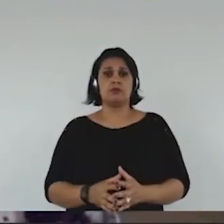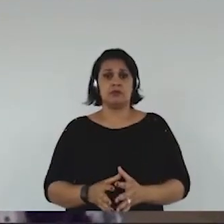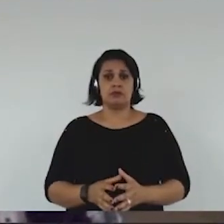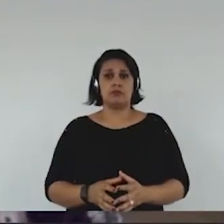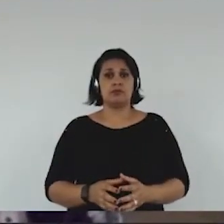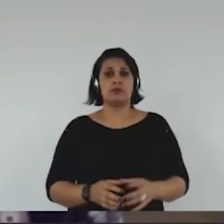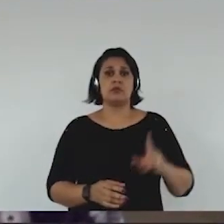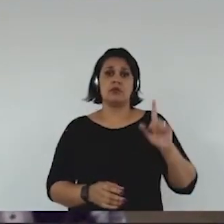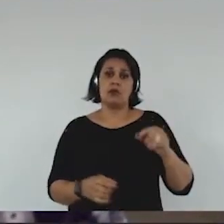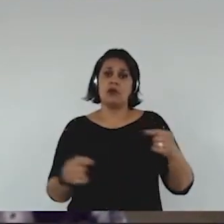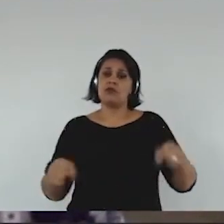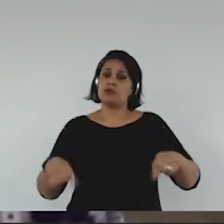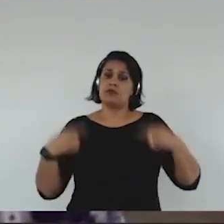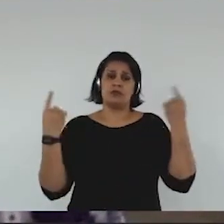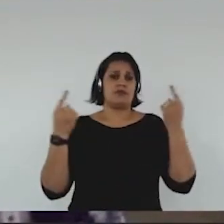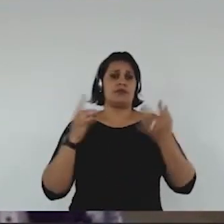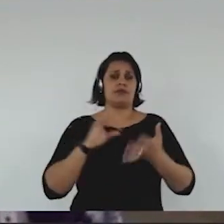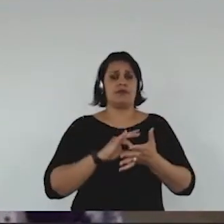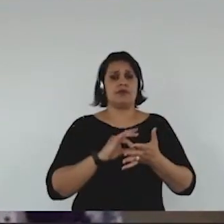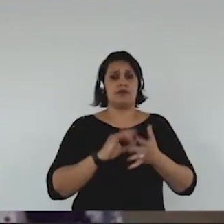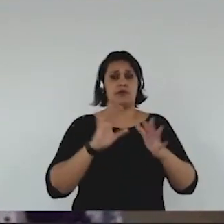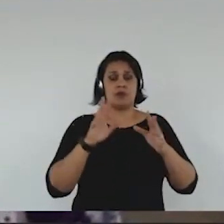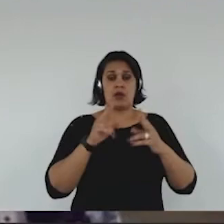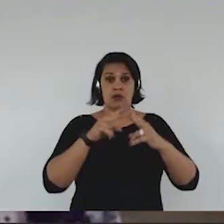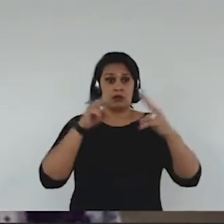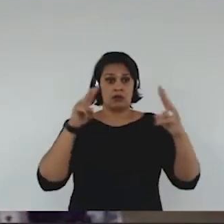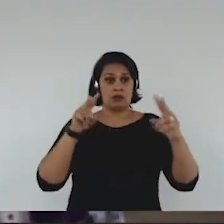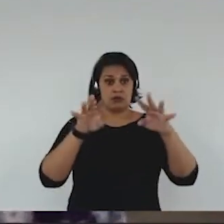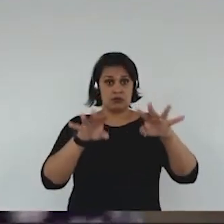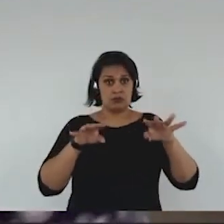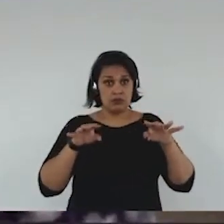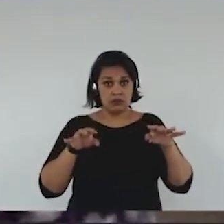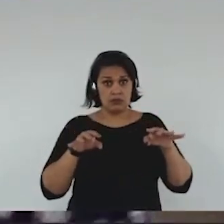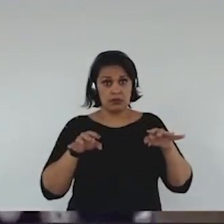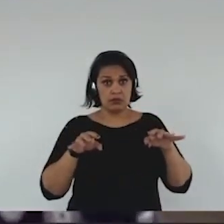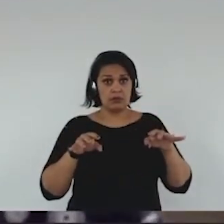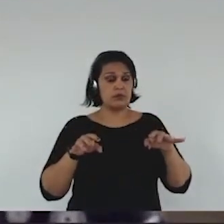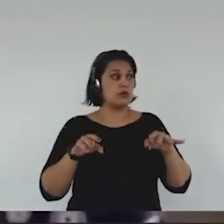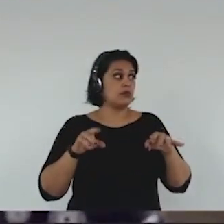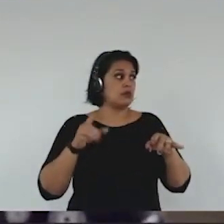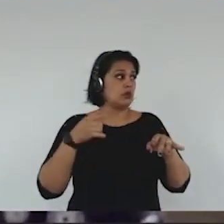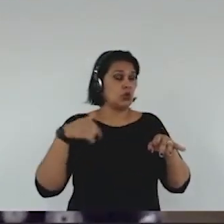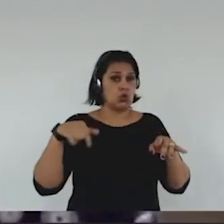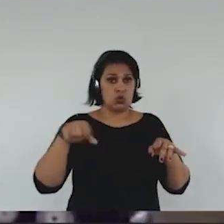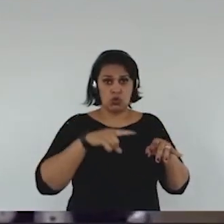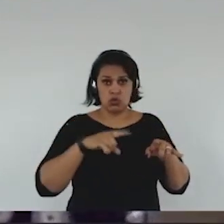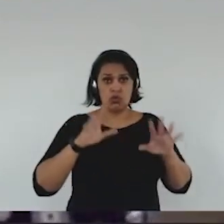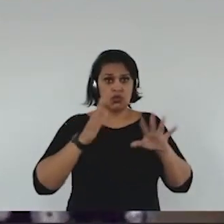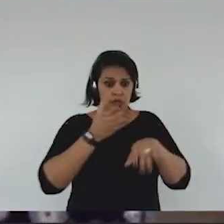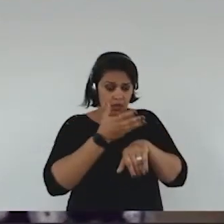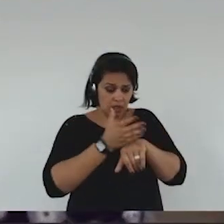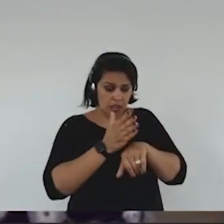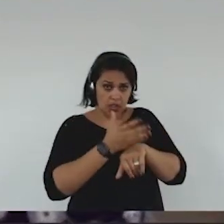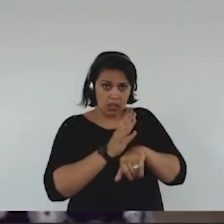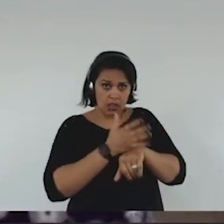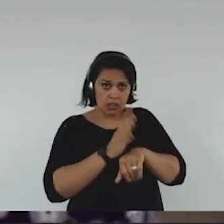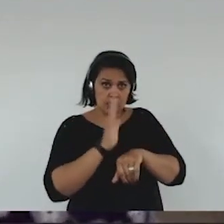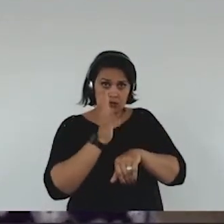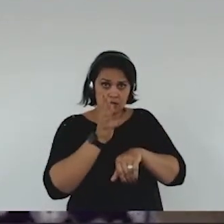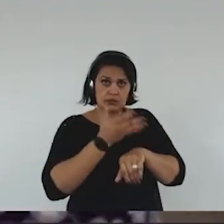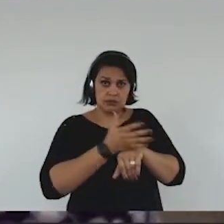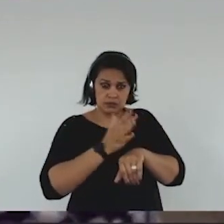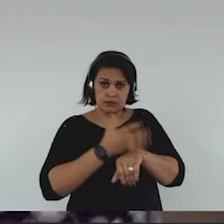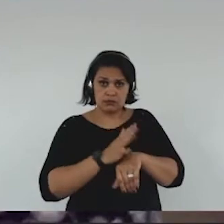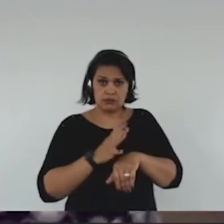grande desafio. A audiência virtual, nós todos fomos treinados